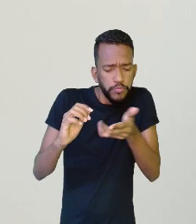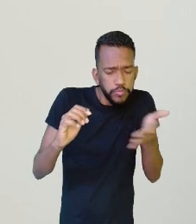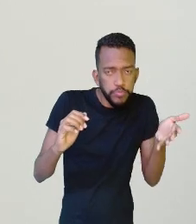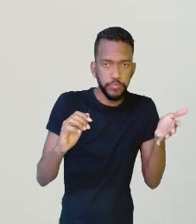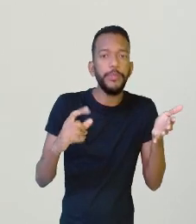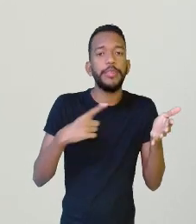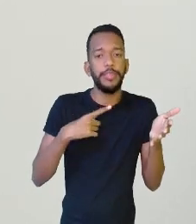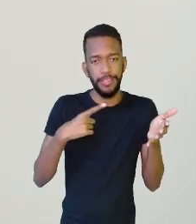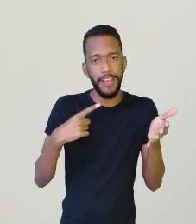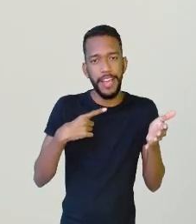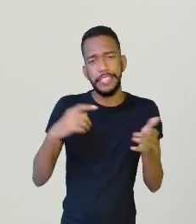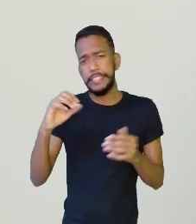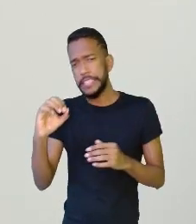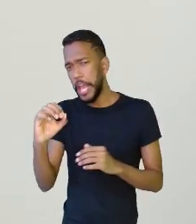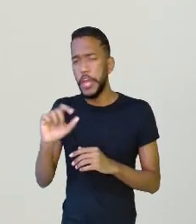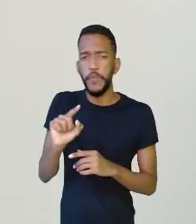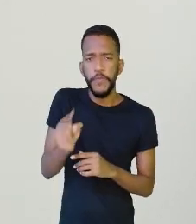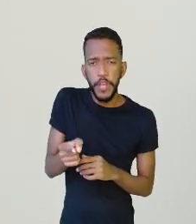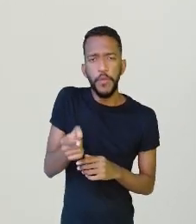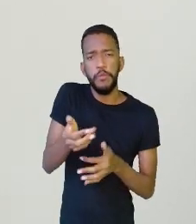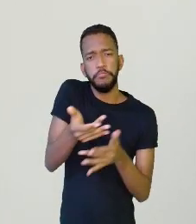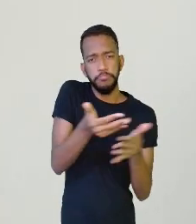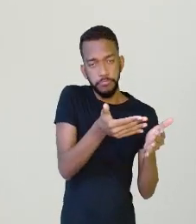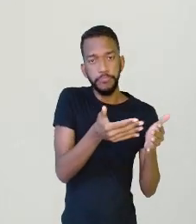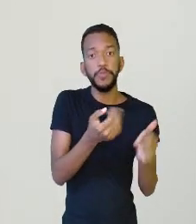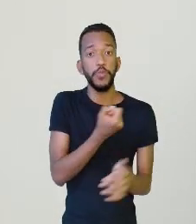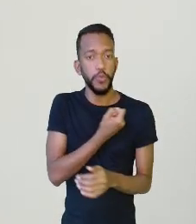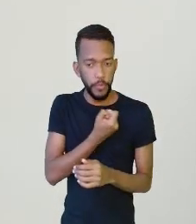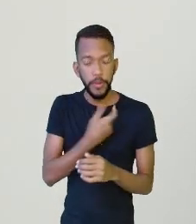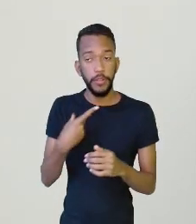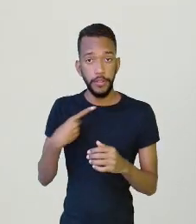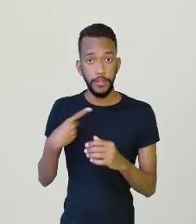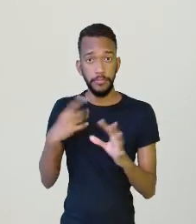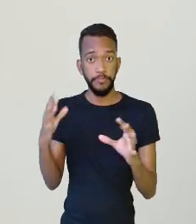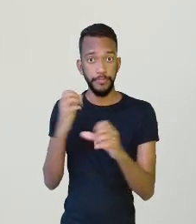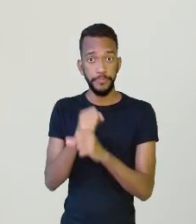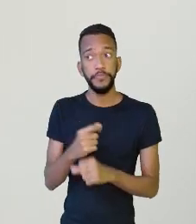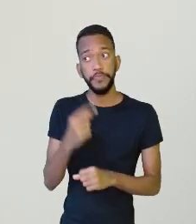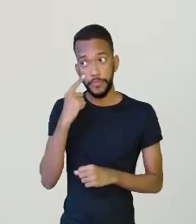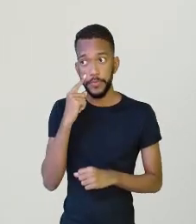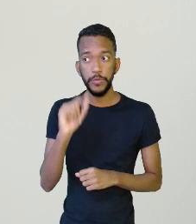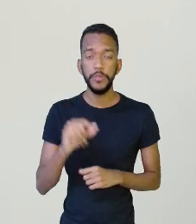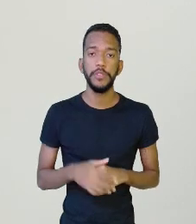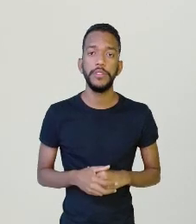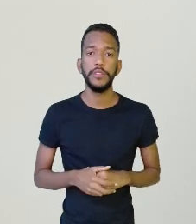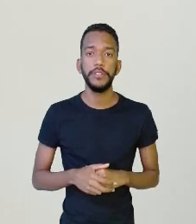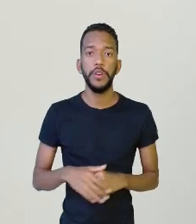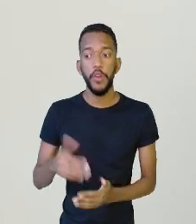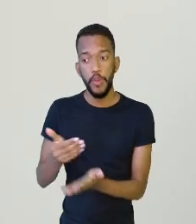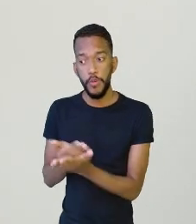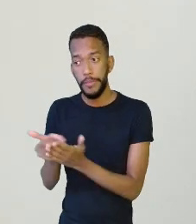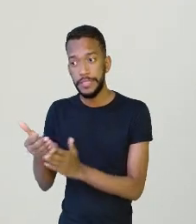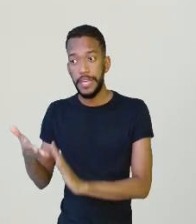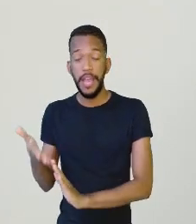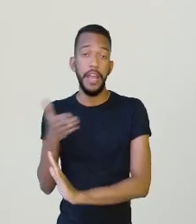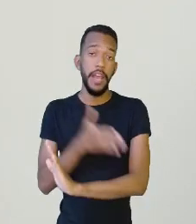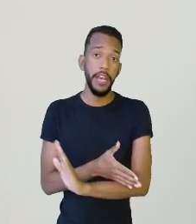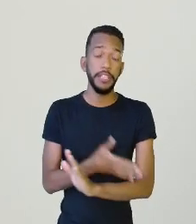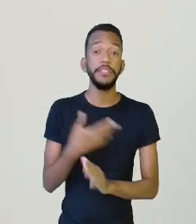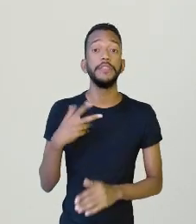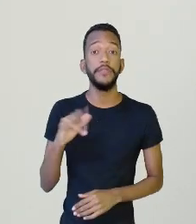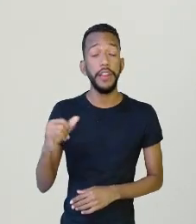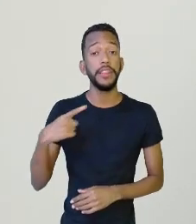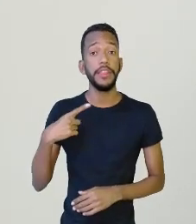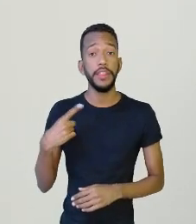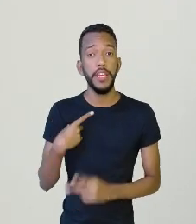os números decimais. A gente vai fazer o seguinte: antes de eu começar com duas